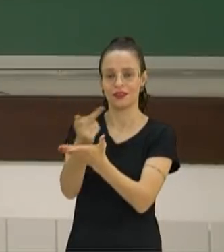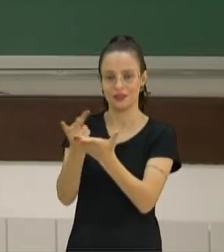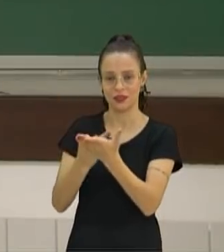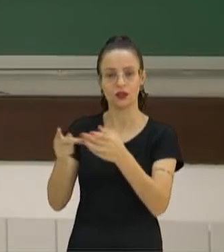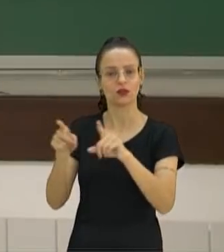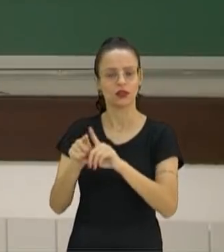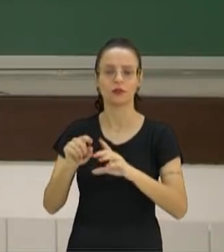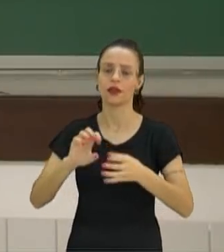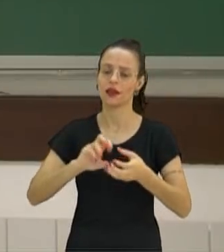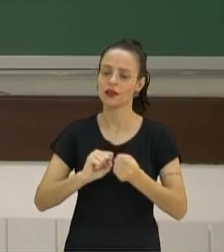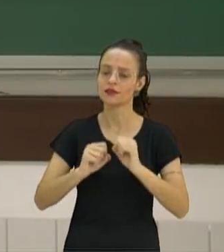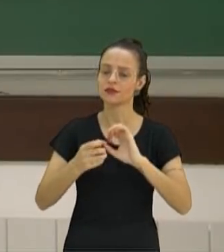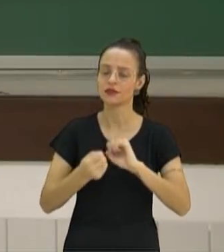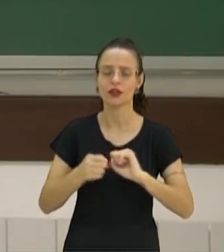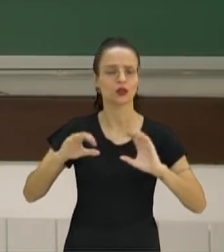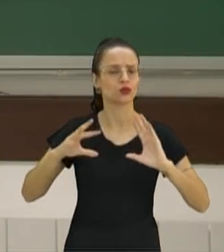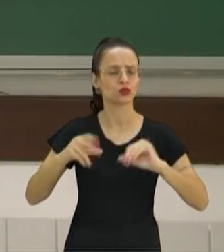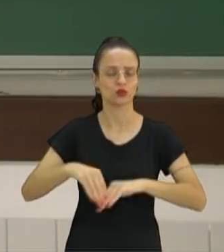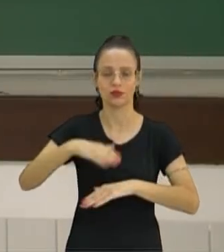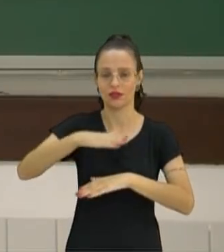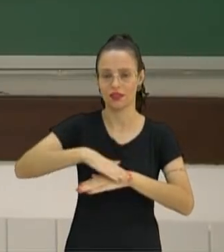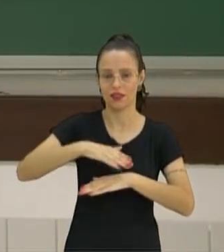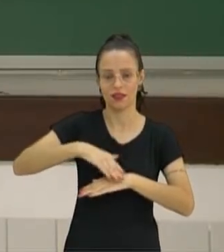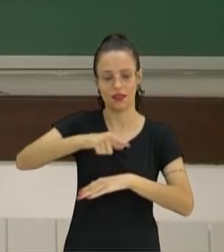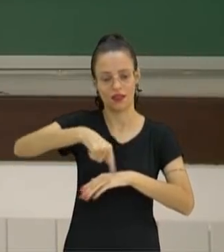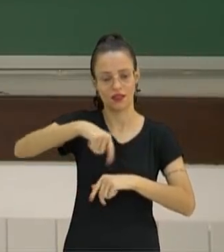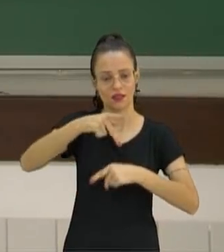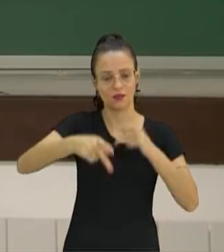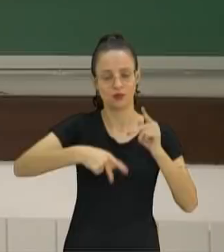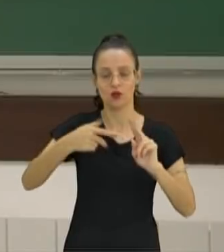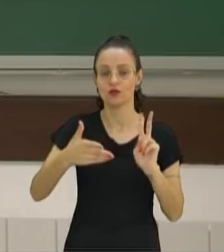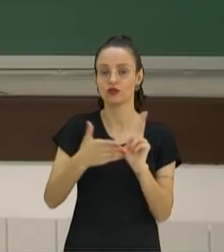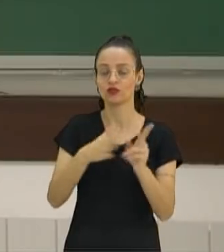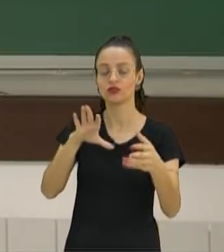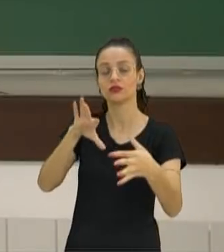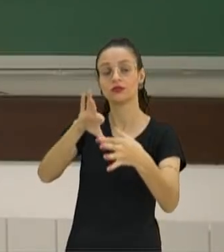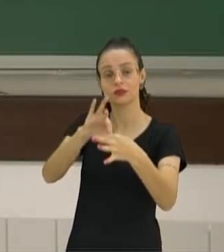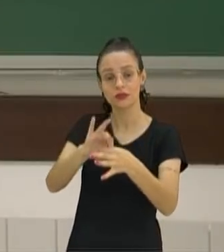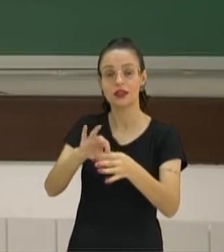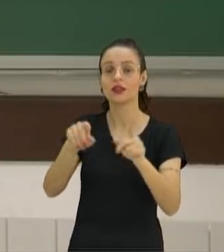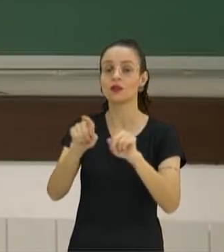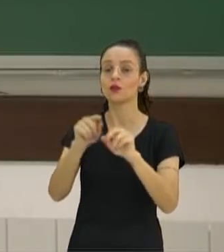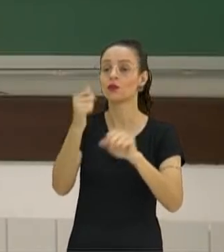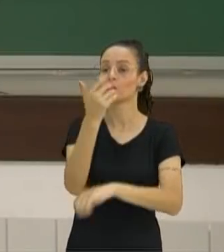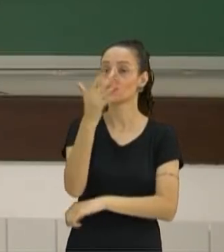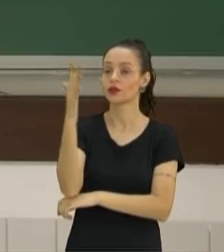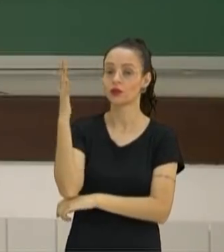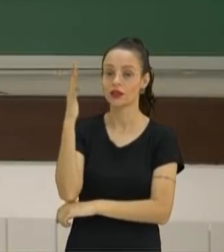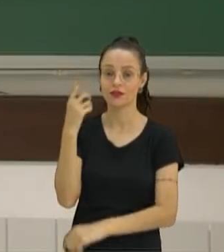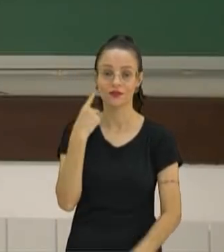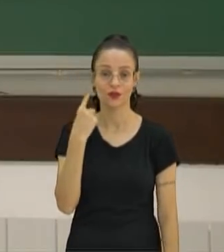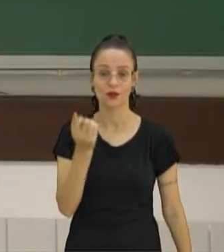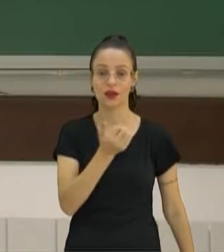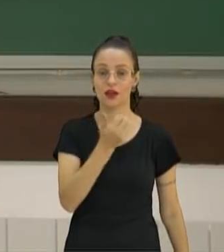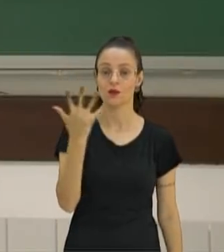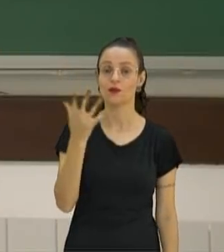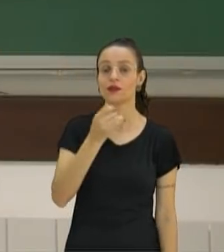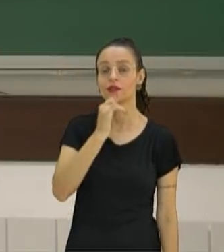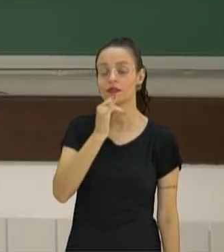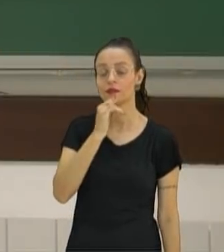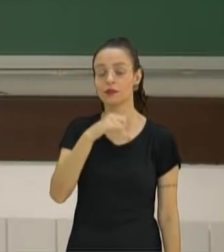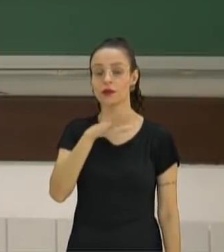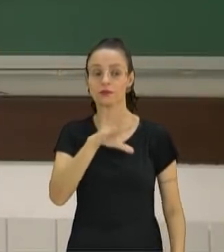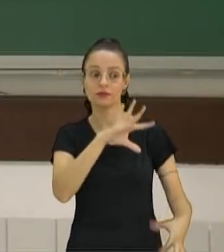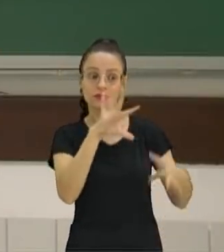também, artesanatos, tudo que eles produzem tem essa conexão com a natureza. Nesse caso, a gente viu alguns exemplos de uma ligação